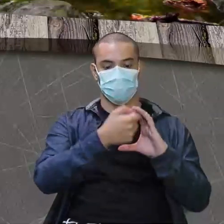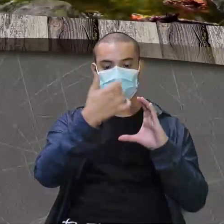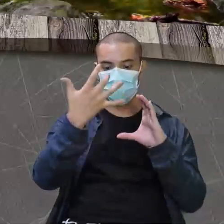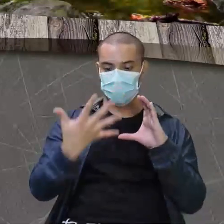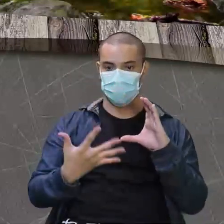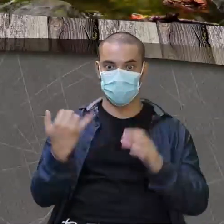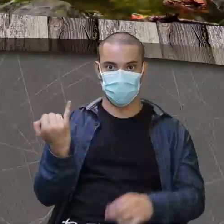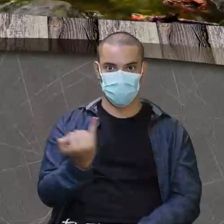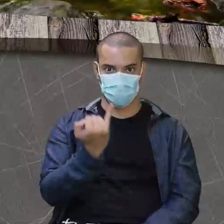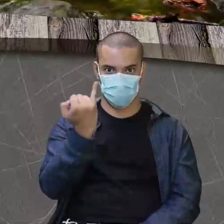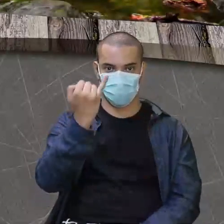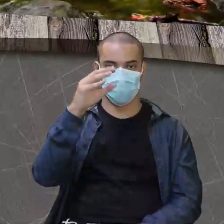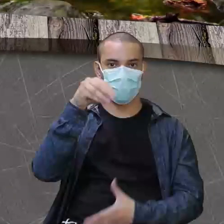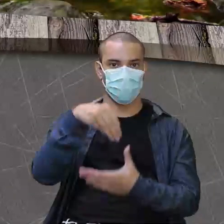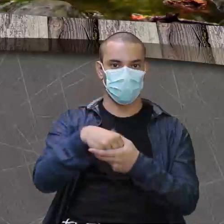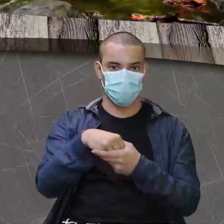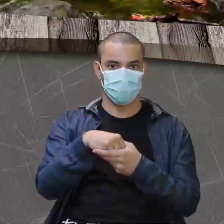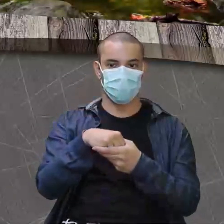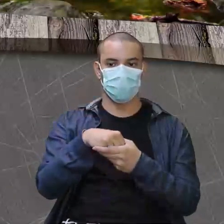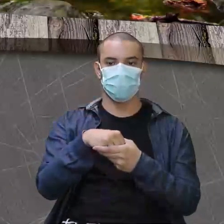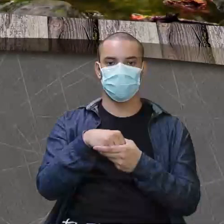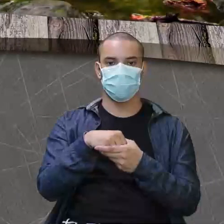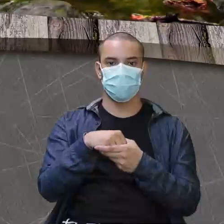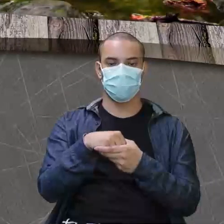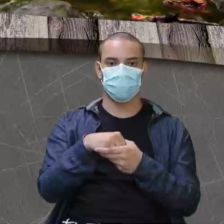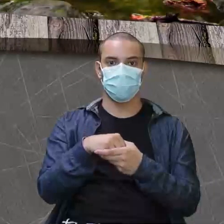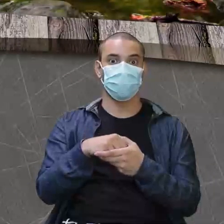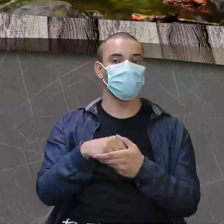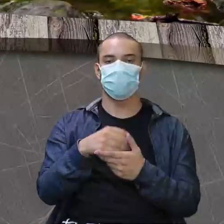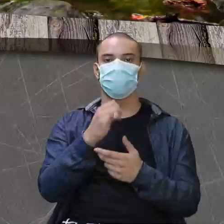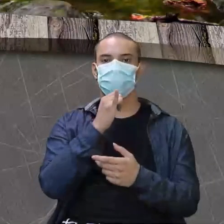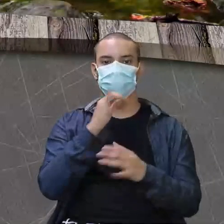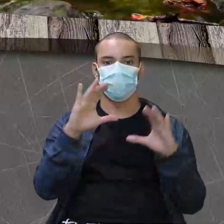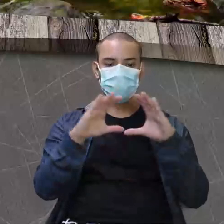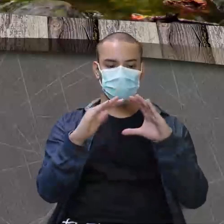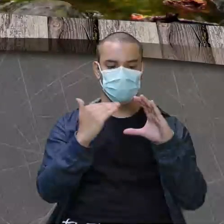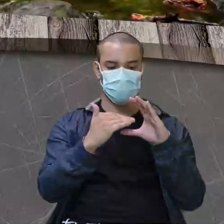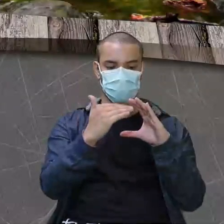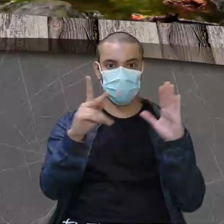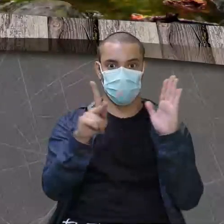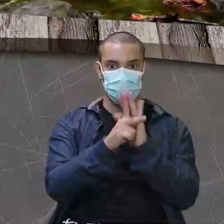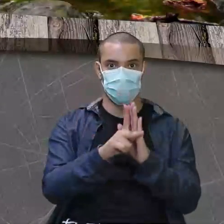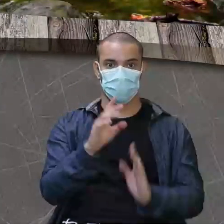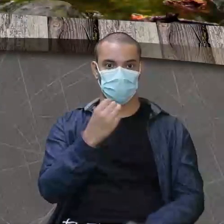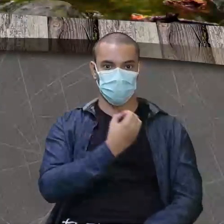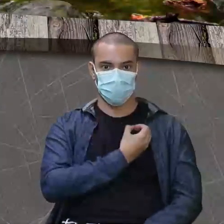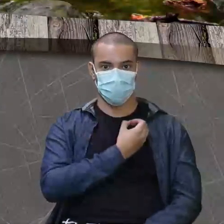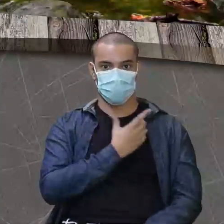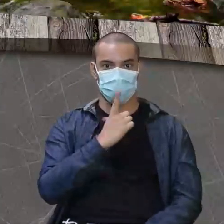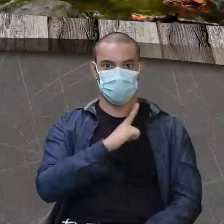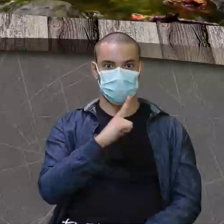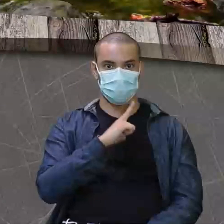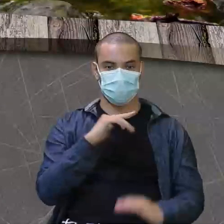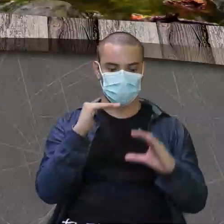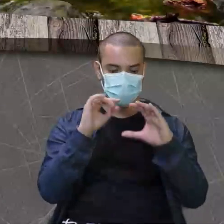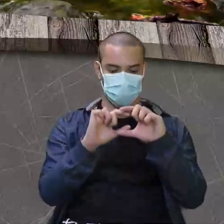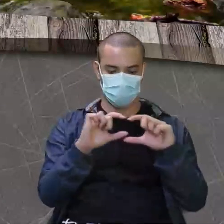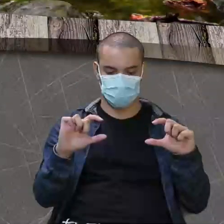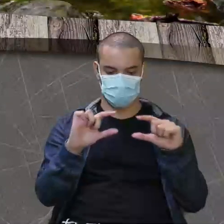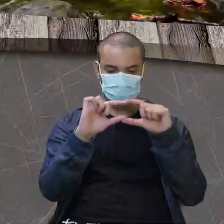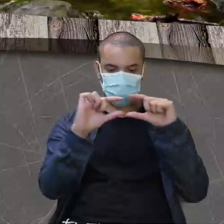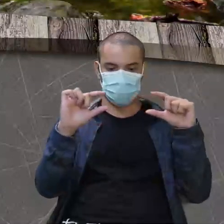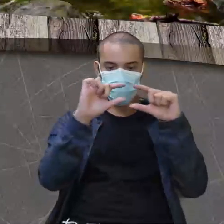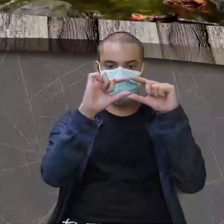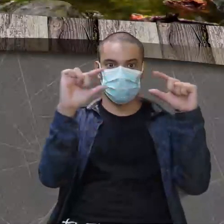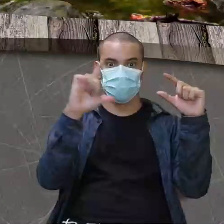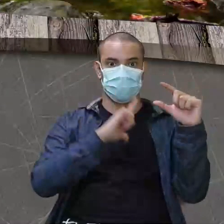característica importante. A pirâmide de número, ela vai agrupar em cada nível trófico. Lembra que em cada